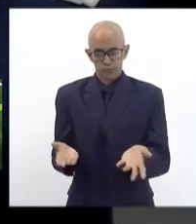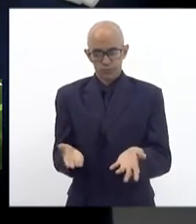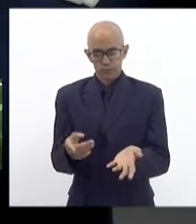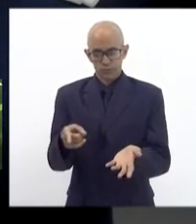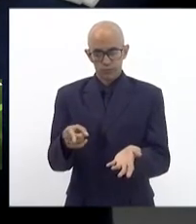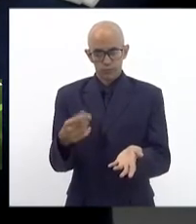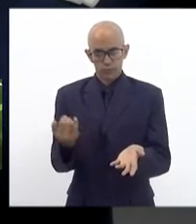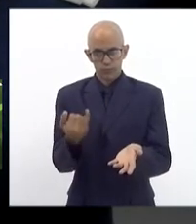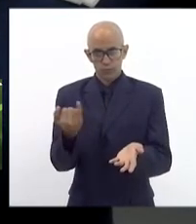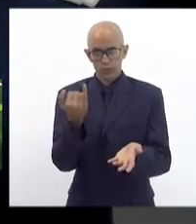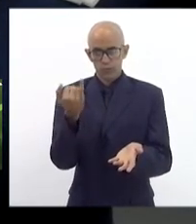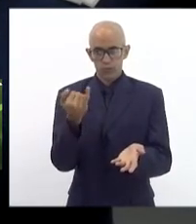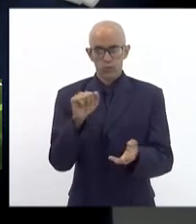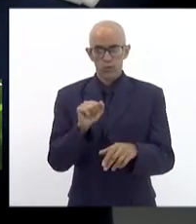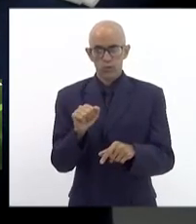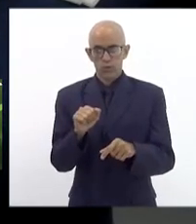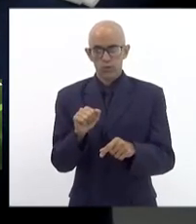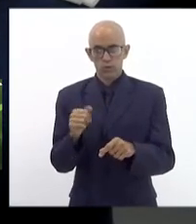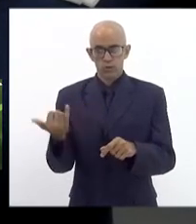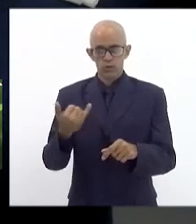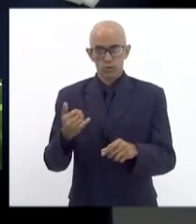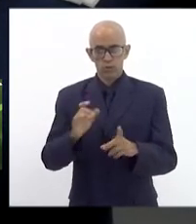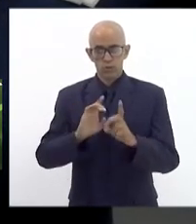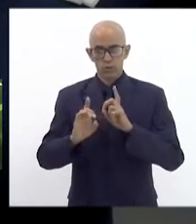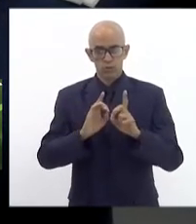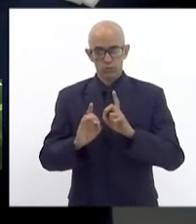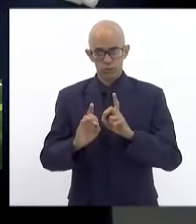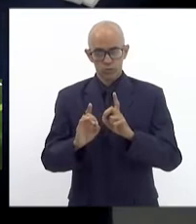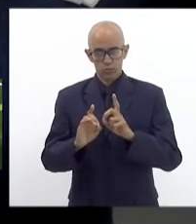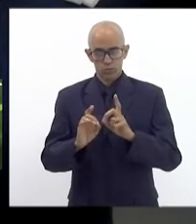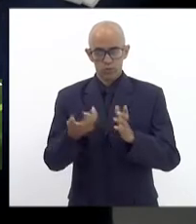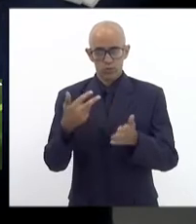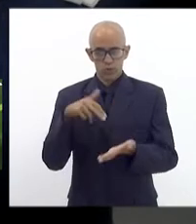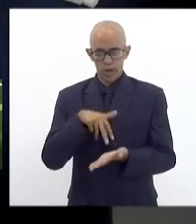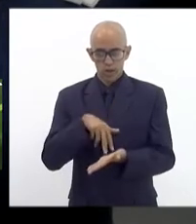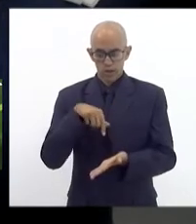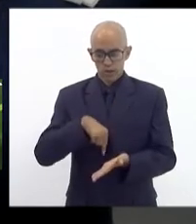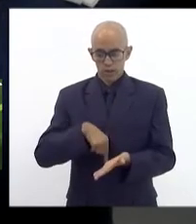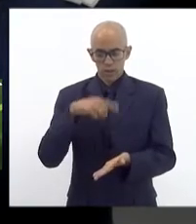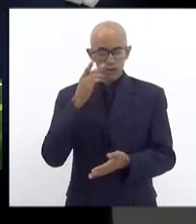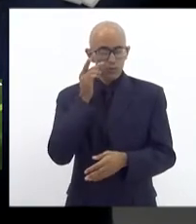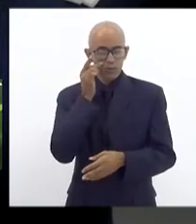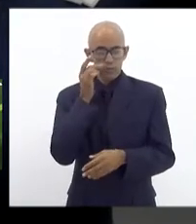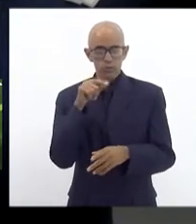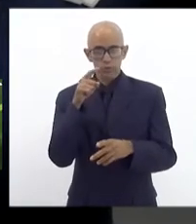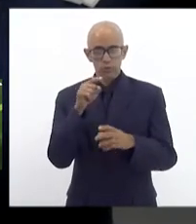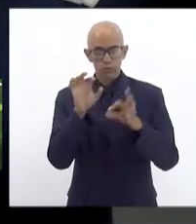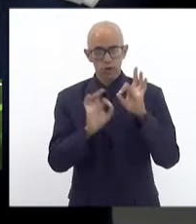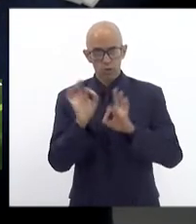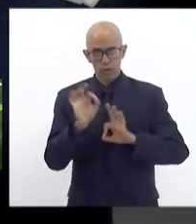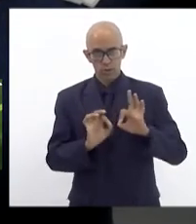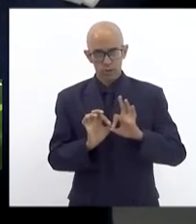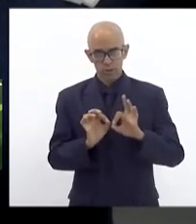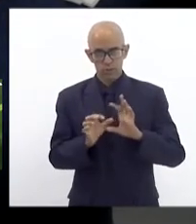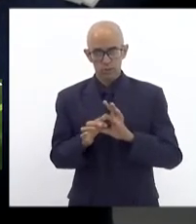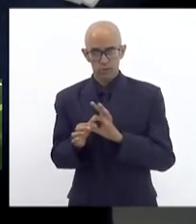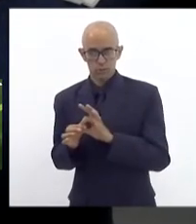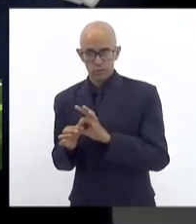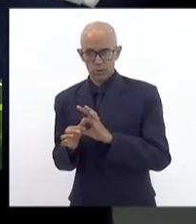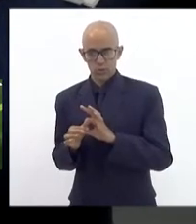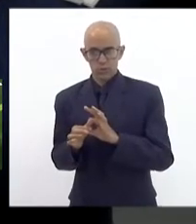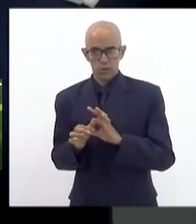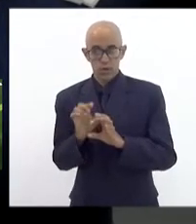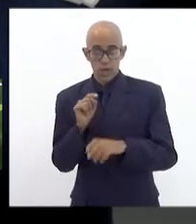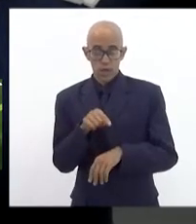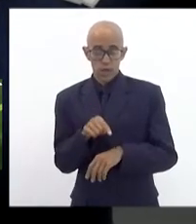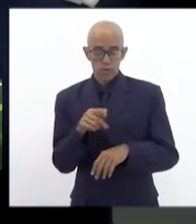da gente discutir, né, e ter aqui presente um sistema que organize um pouco esse cenário. E esse